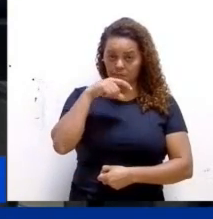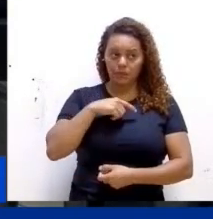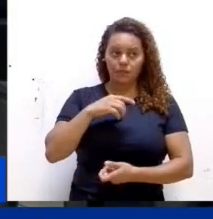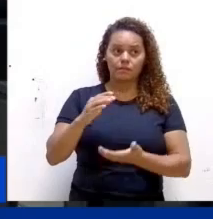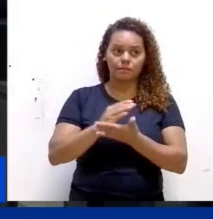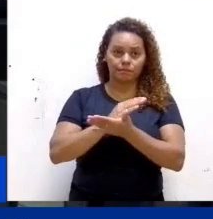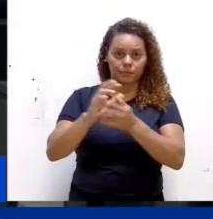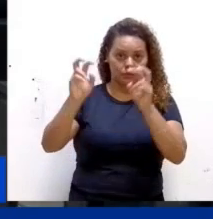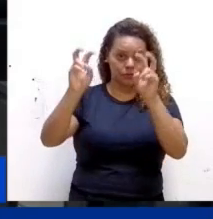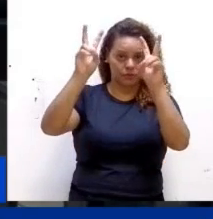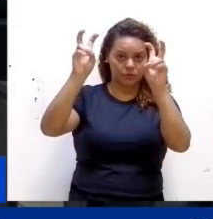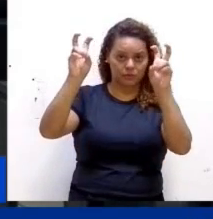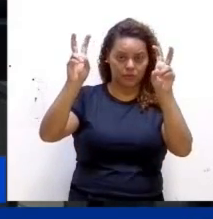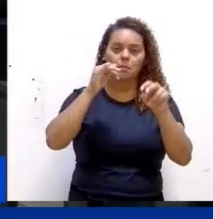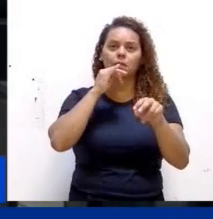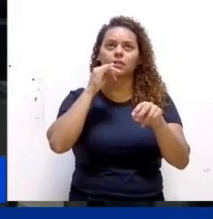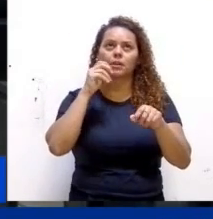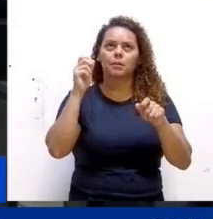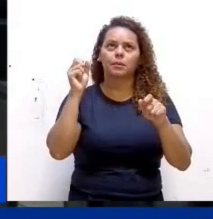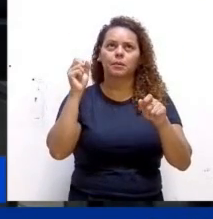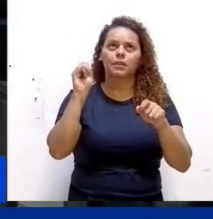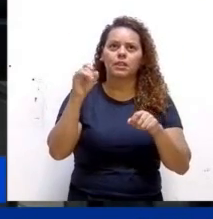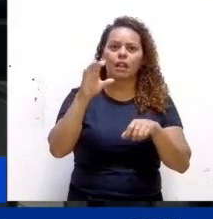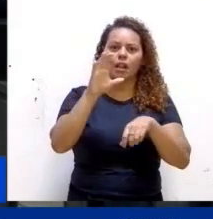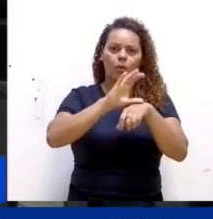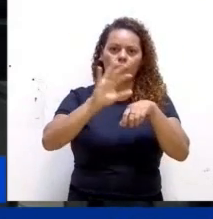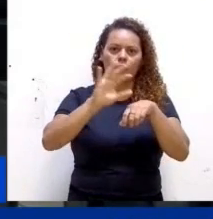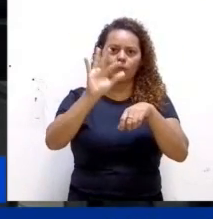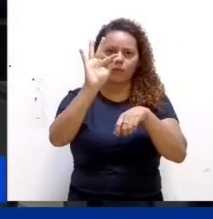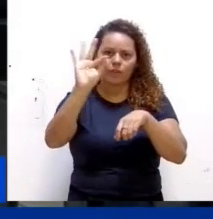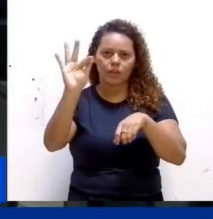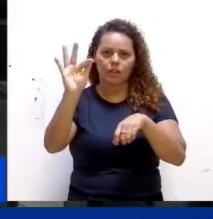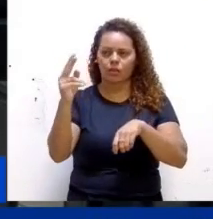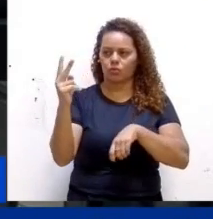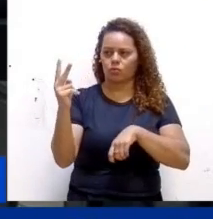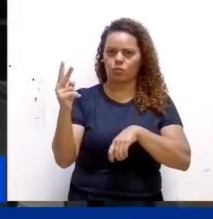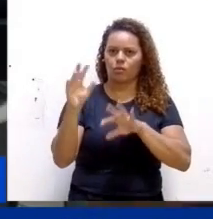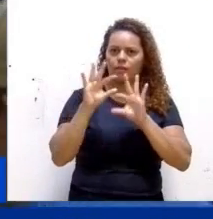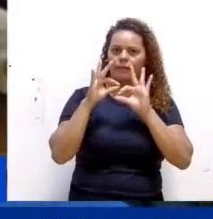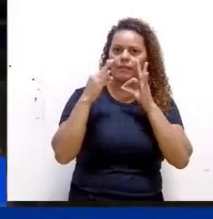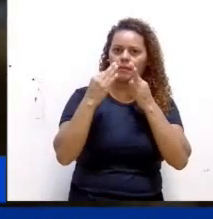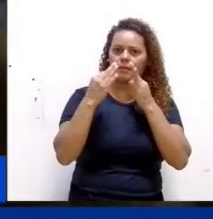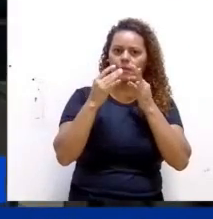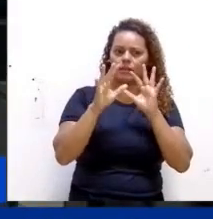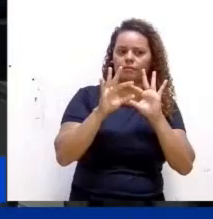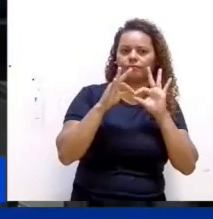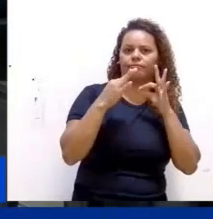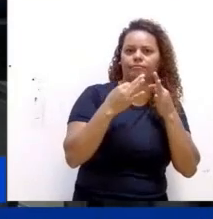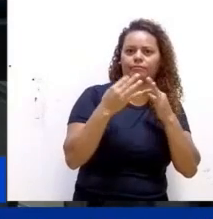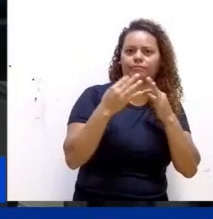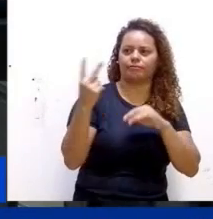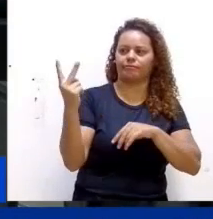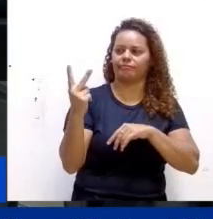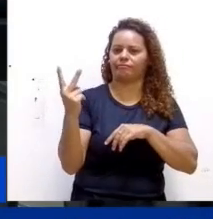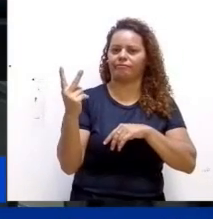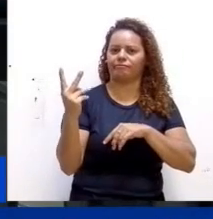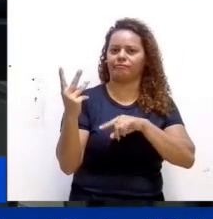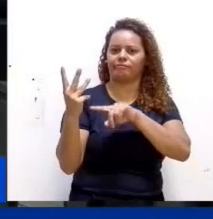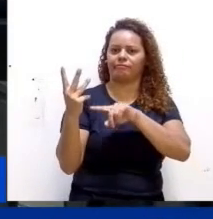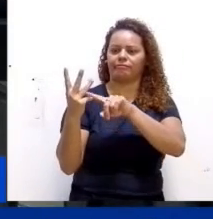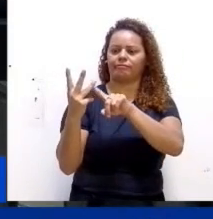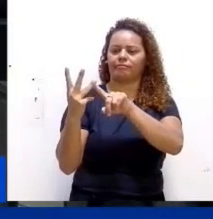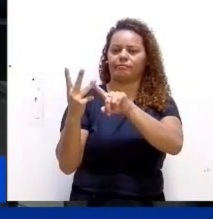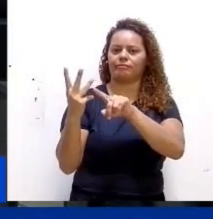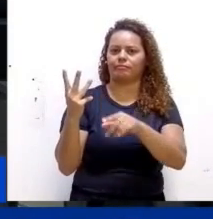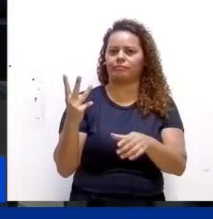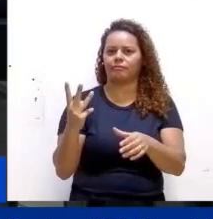Permanece essas questões. Mais ampla do auditório. Com a palavra, a palestrante Gabriela Valente. Duas famílias ao mesmo tempo, que a gente chama de famílias paralelas.